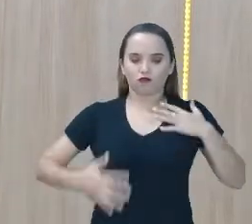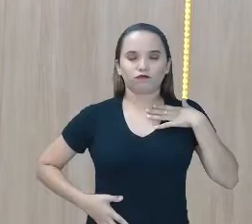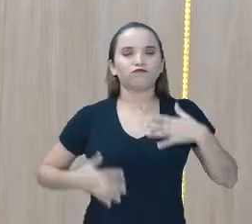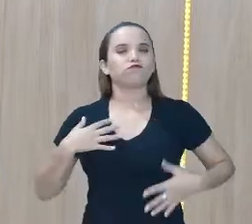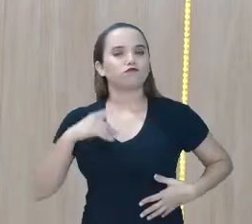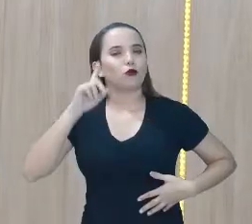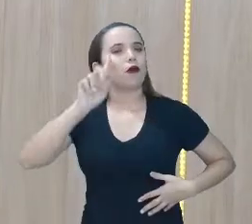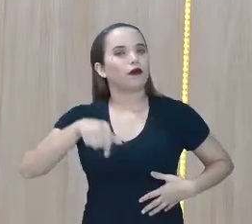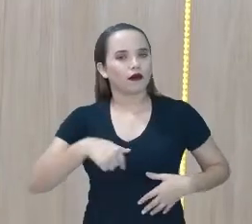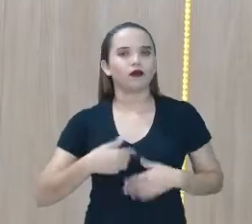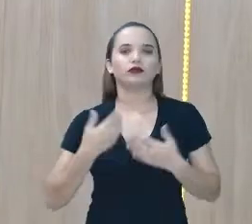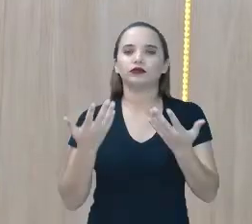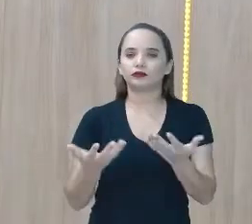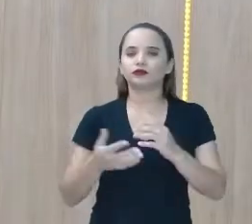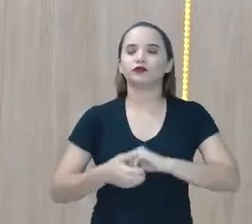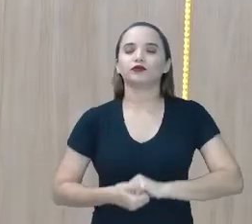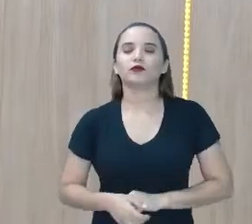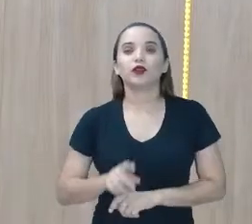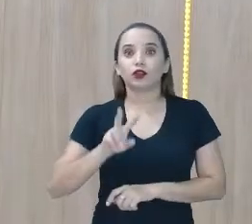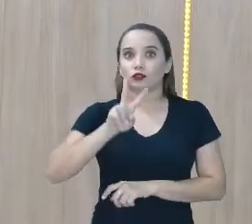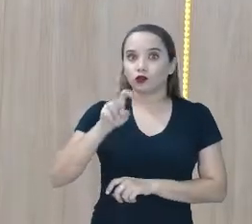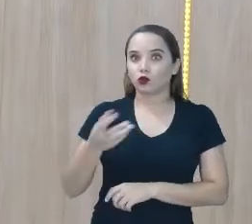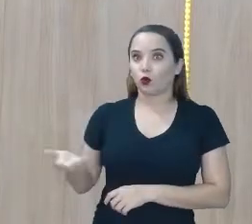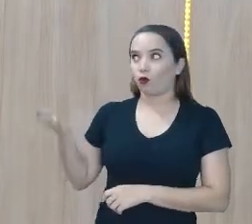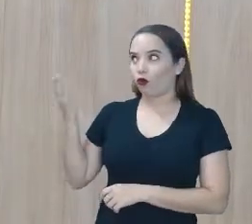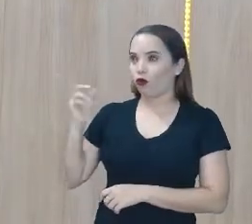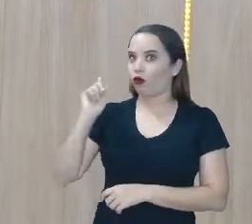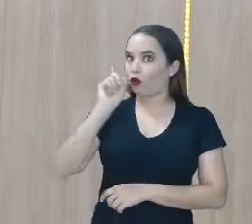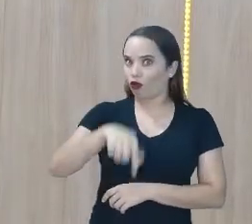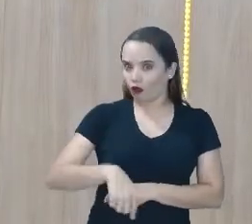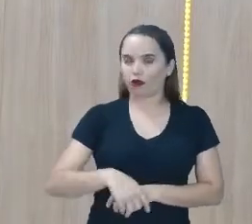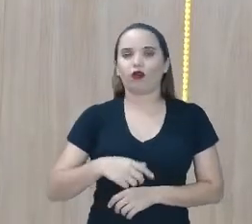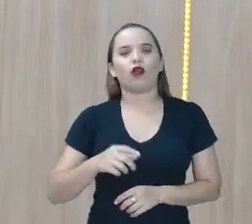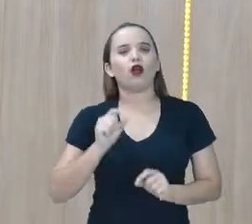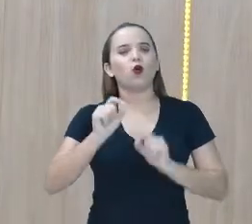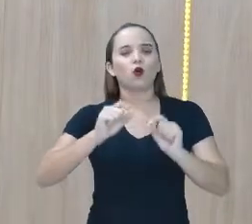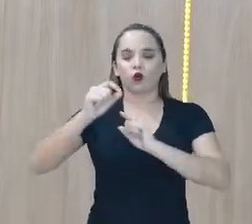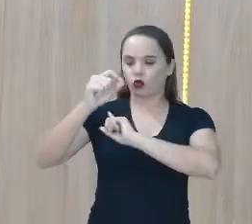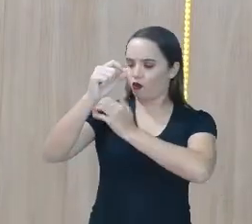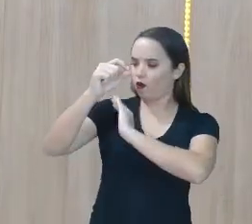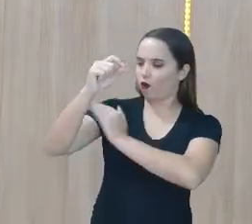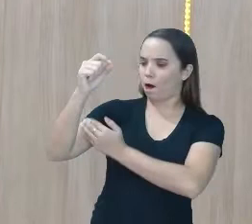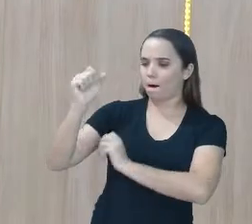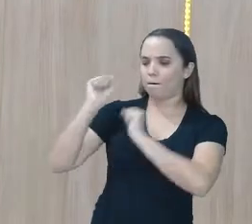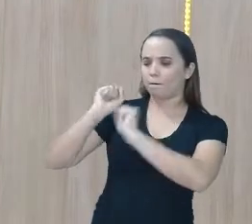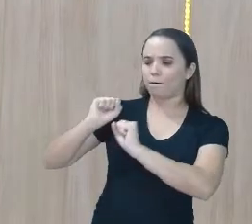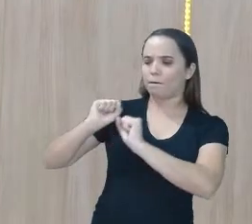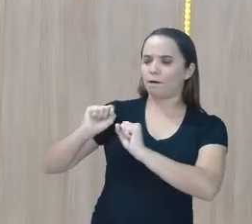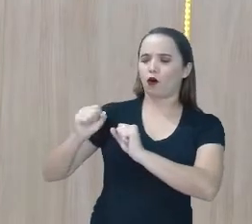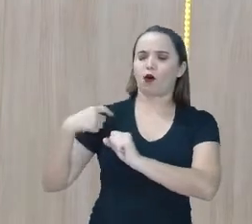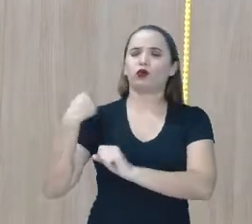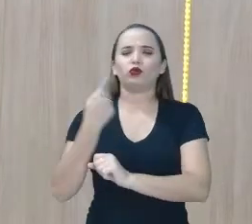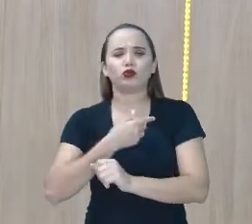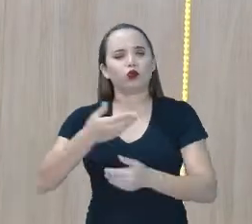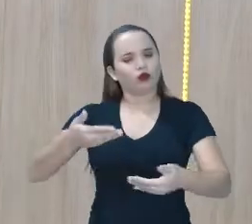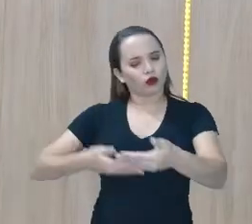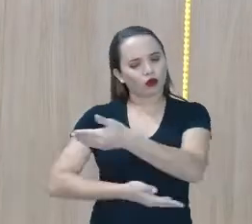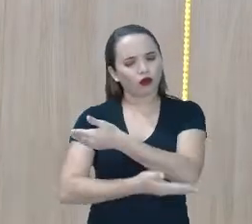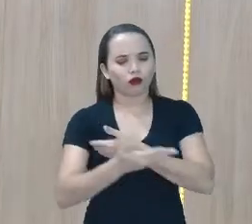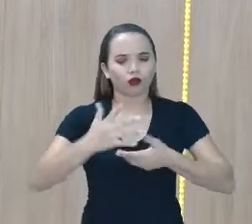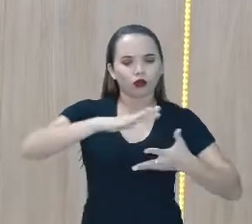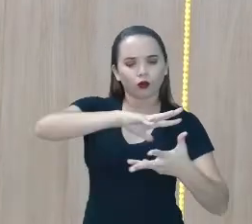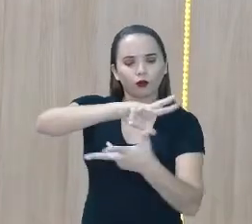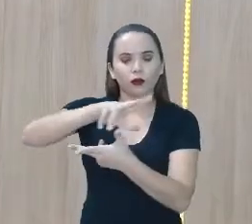de tonicidade, a gente está falando do que essa musculatura nos possibilita em relação às nossas interações com